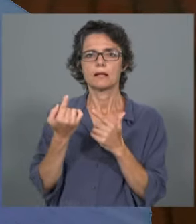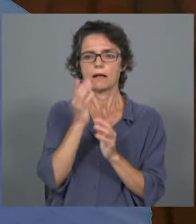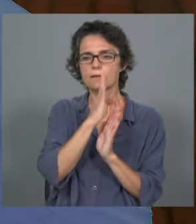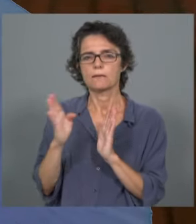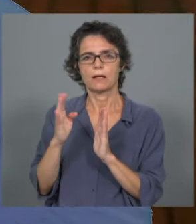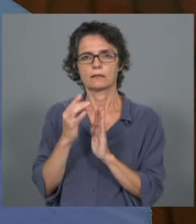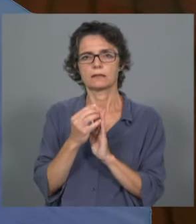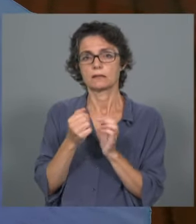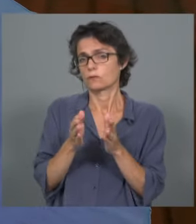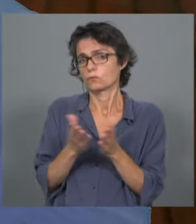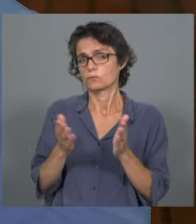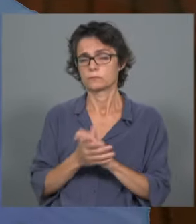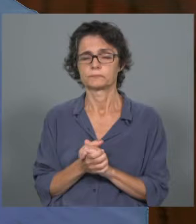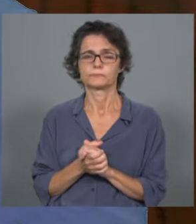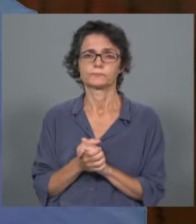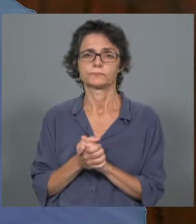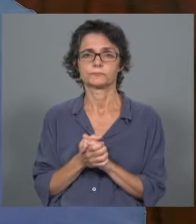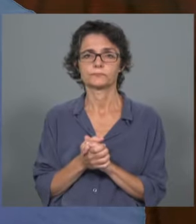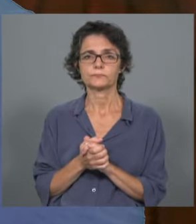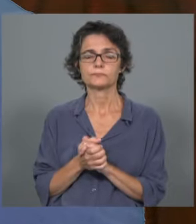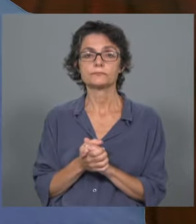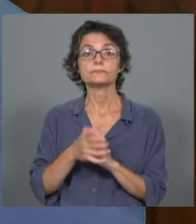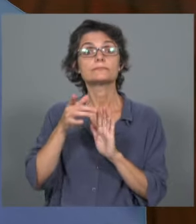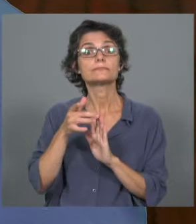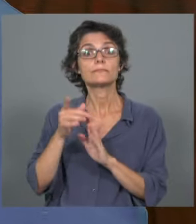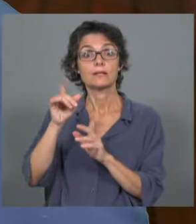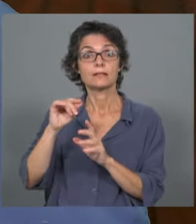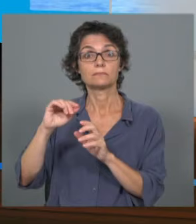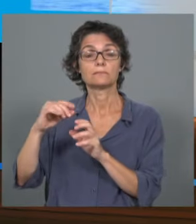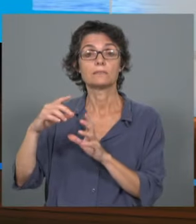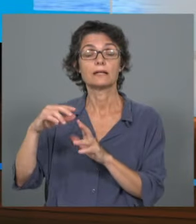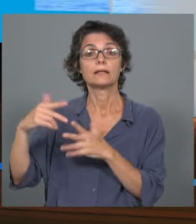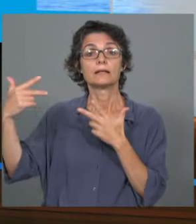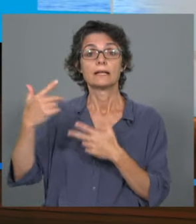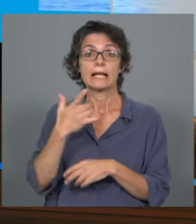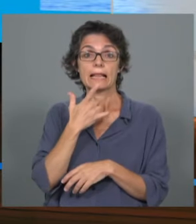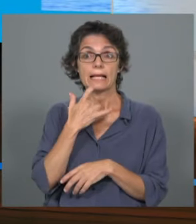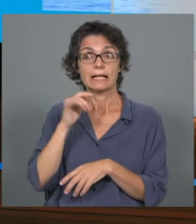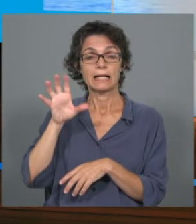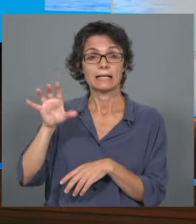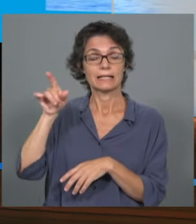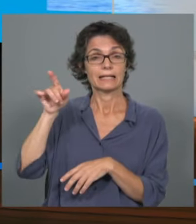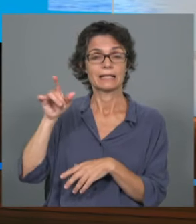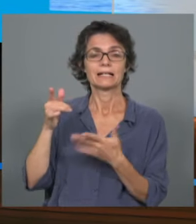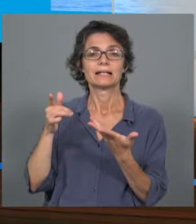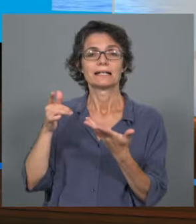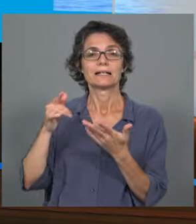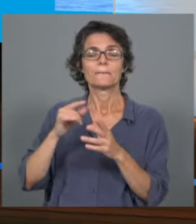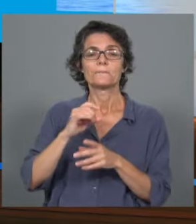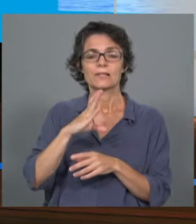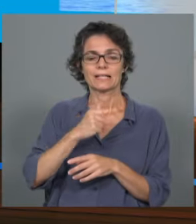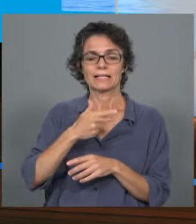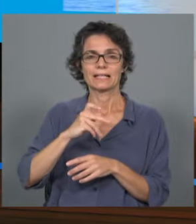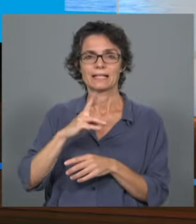instituições. A partir de Inglaterra está connosco Catarina Sacoto, da Igreja Lusitana, pertencente à